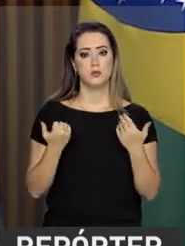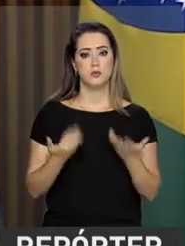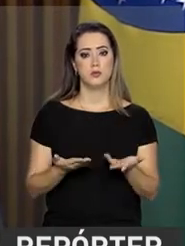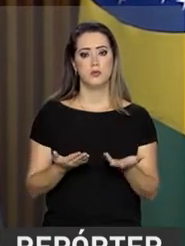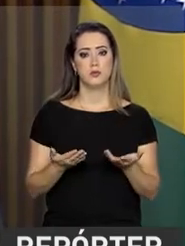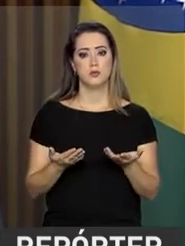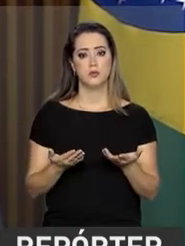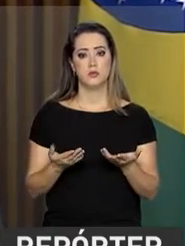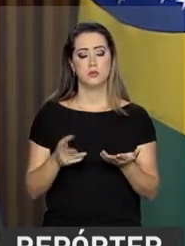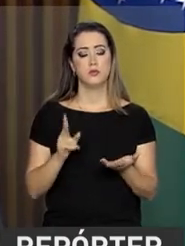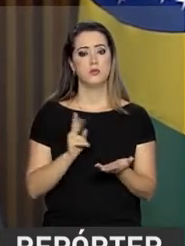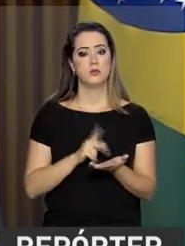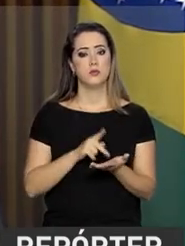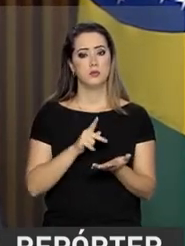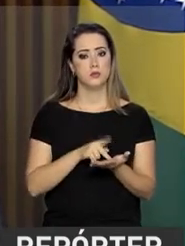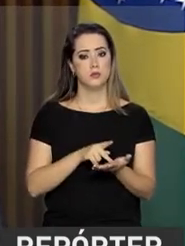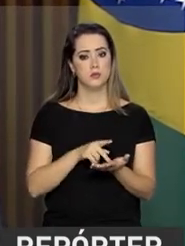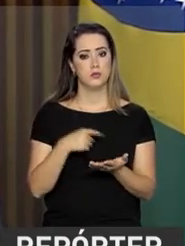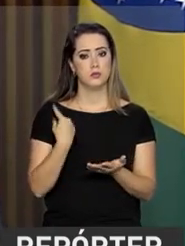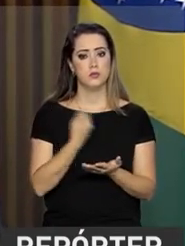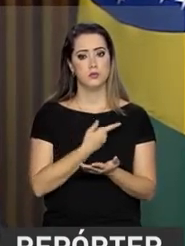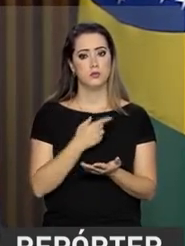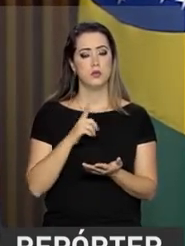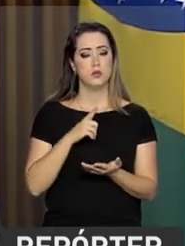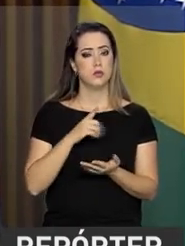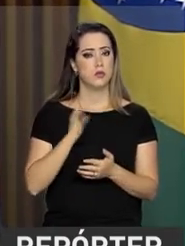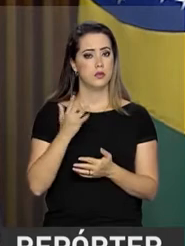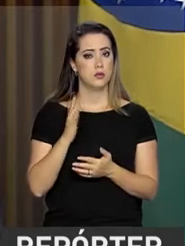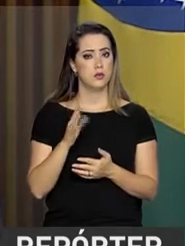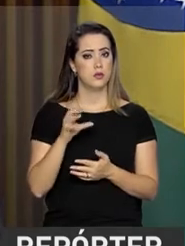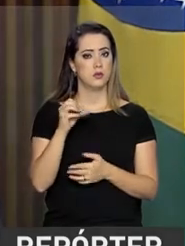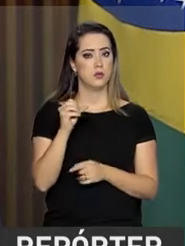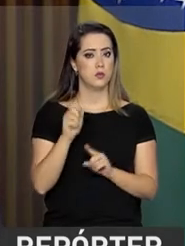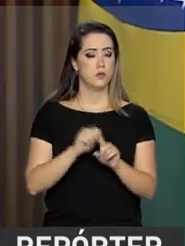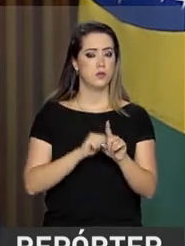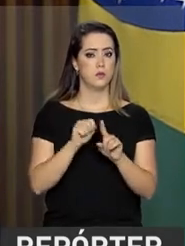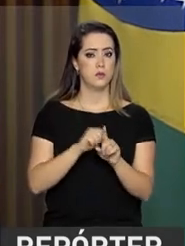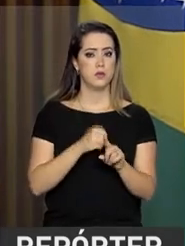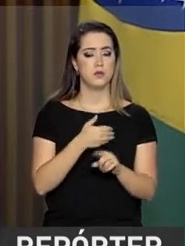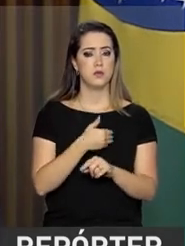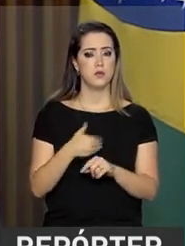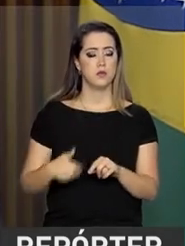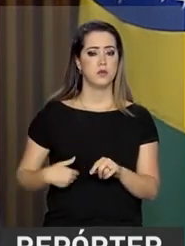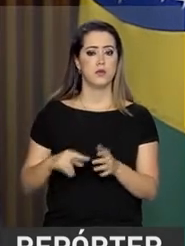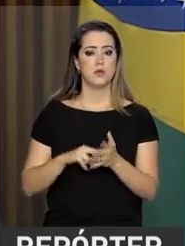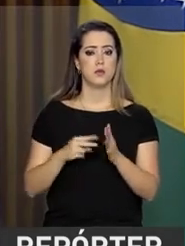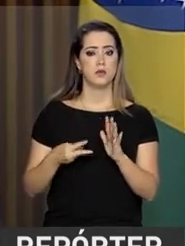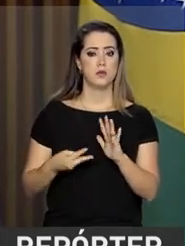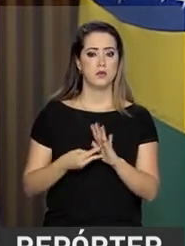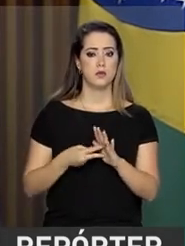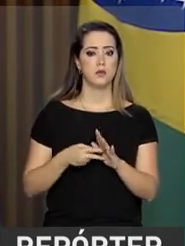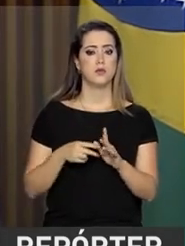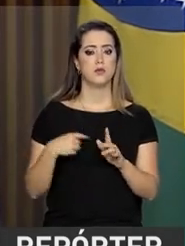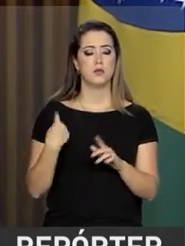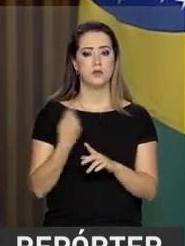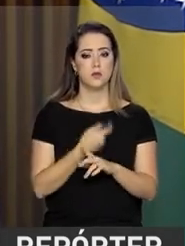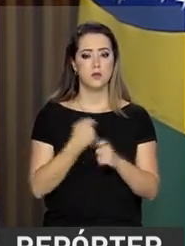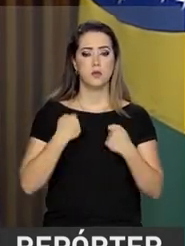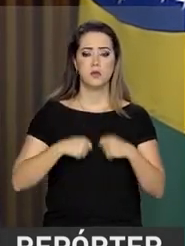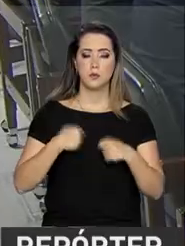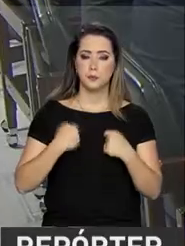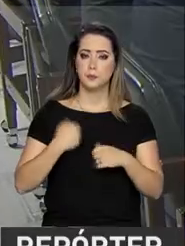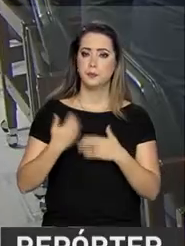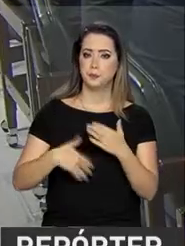na verdade nós temos praticamente de mais nove meses de governo o que significa que muito se pode